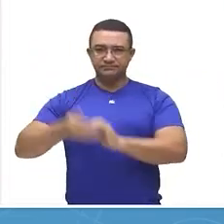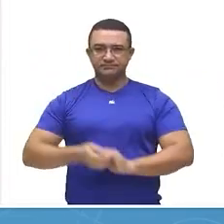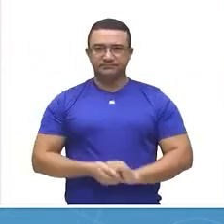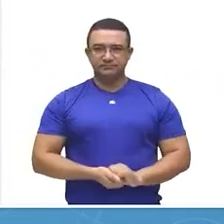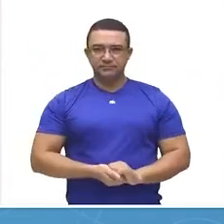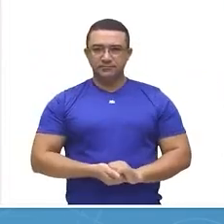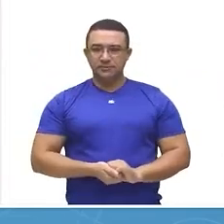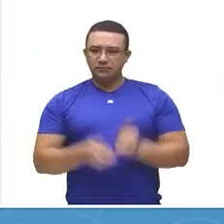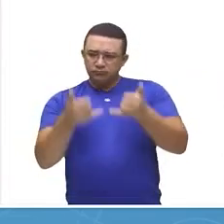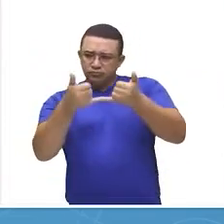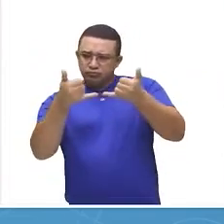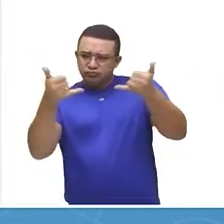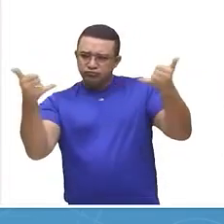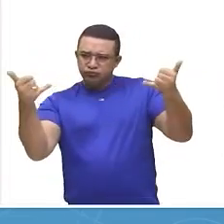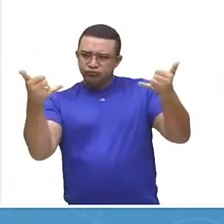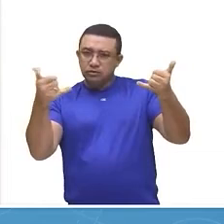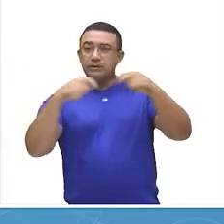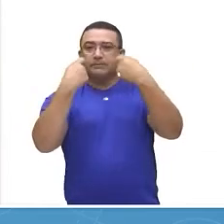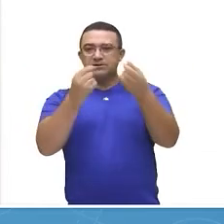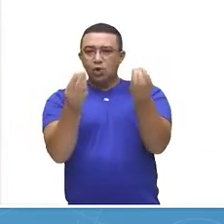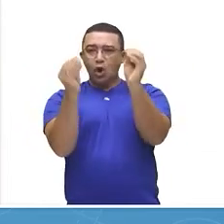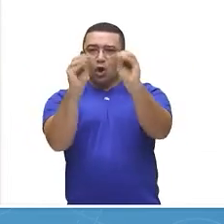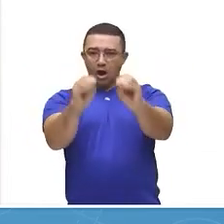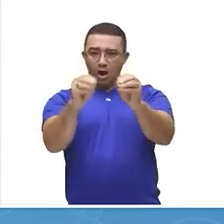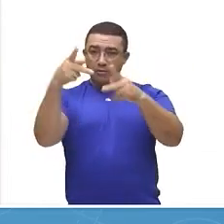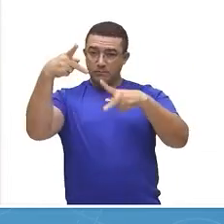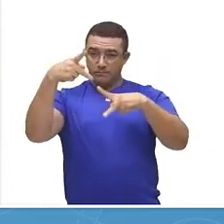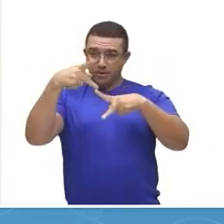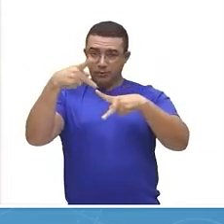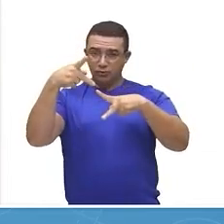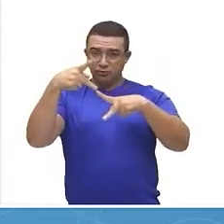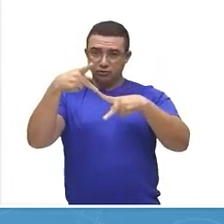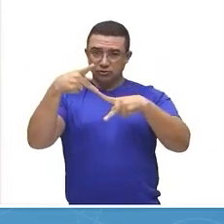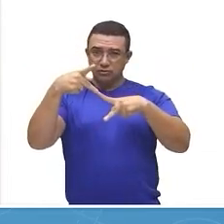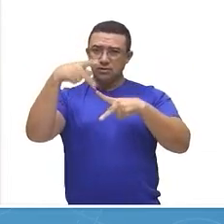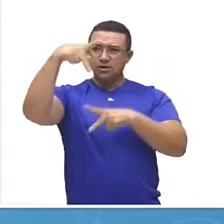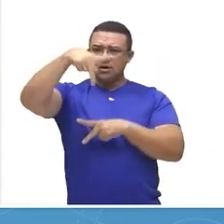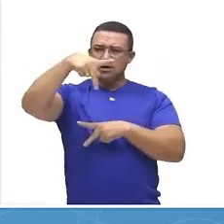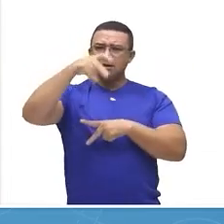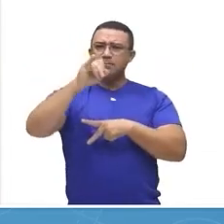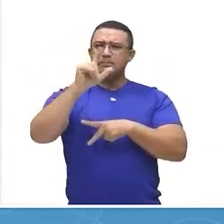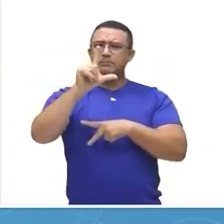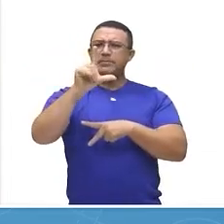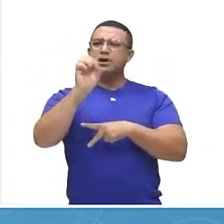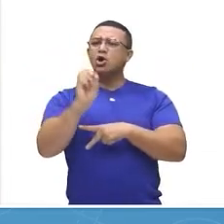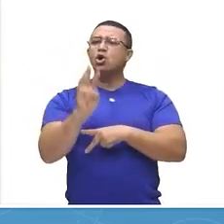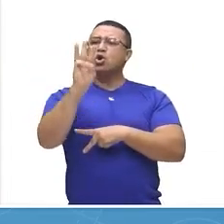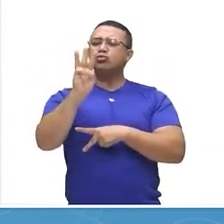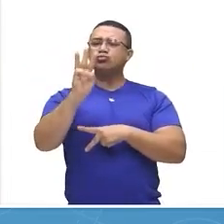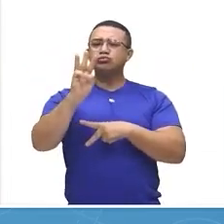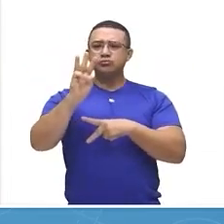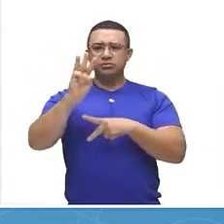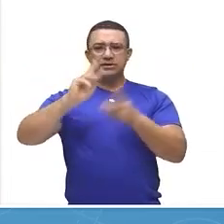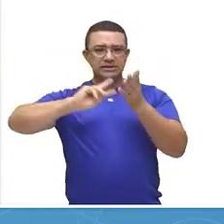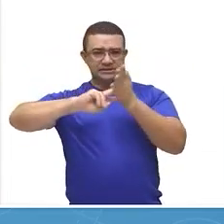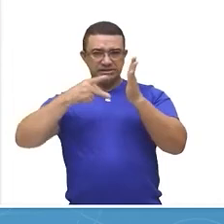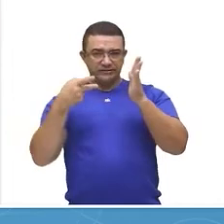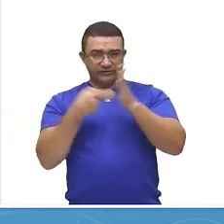uma preposição, preposition. Her pillow. Her pillow quer dizer o travesseiro